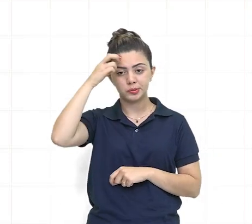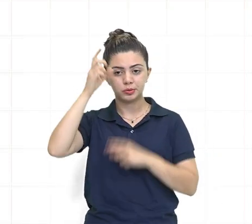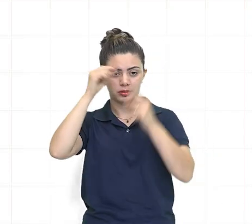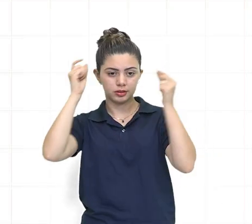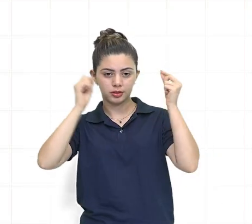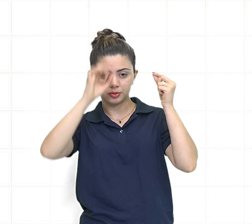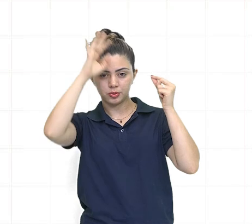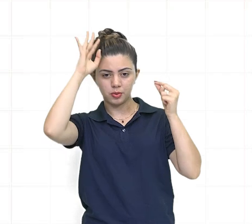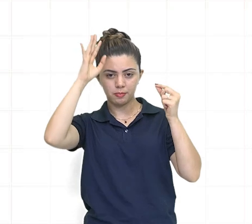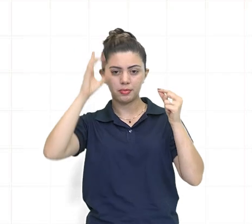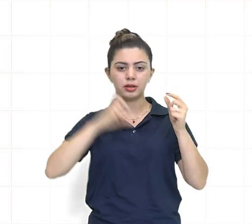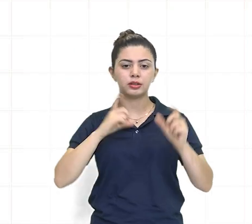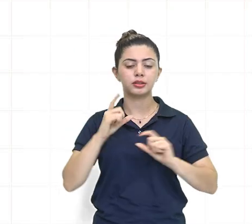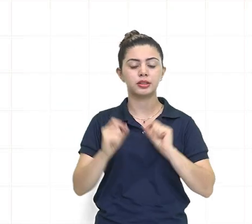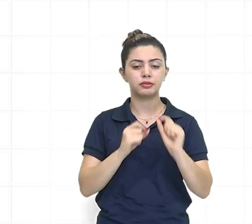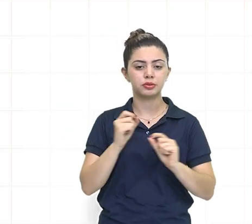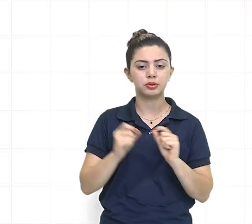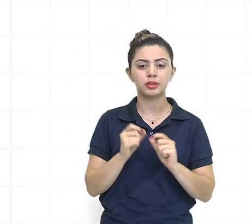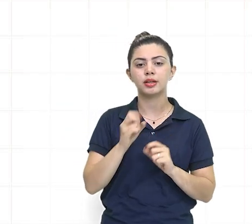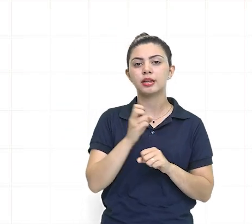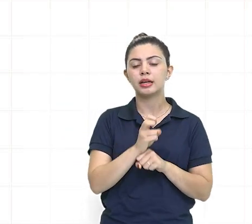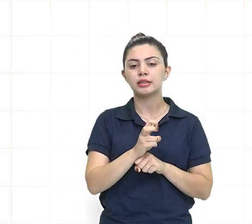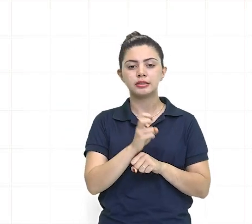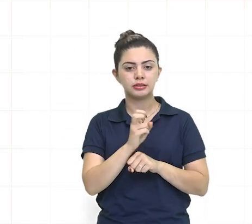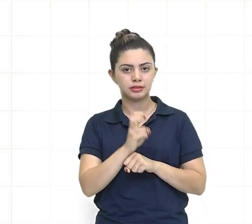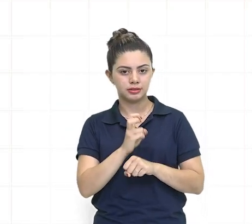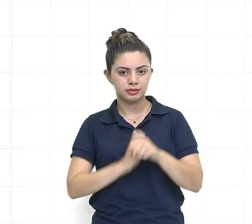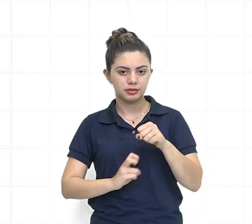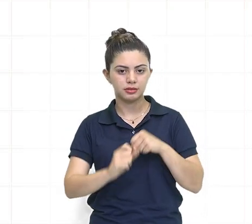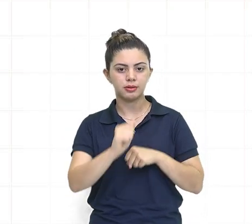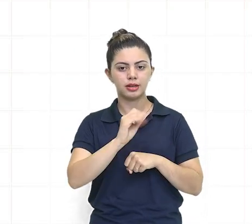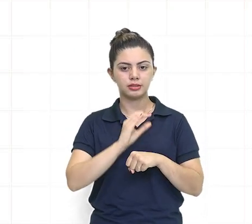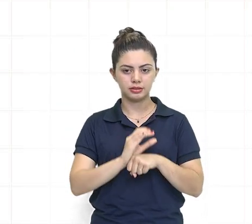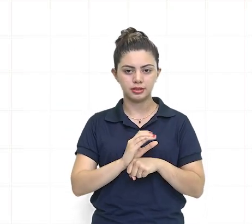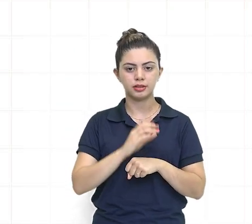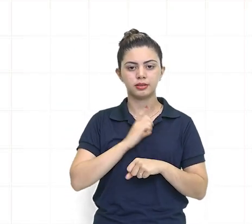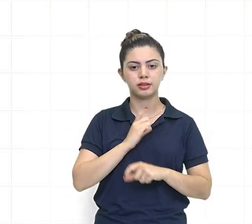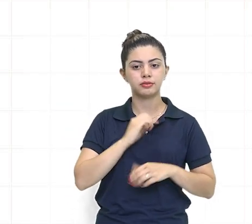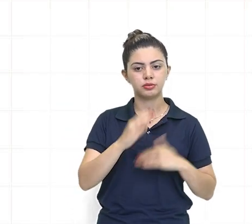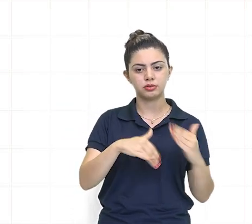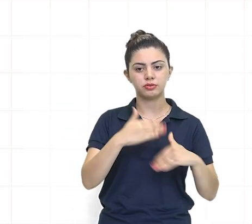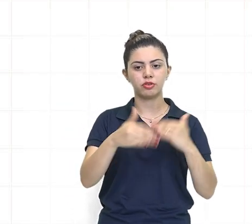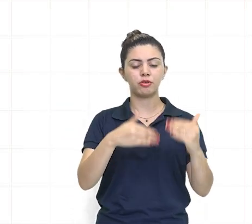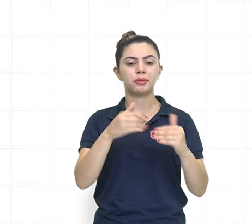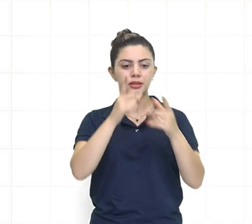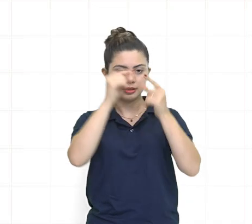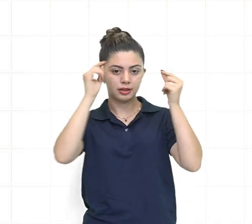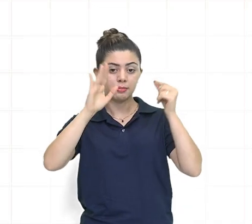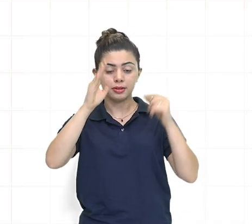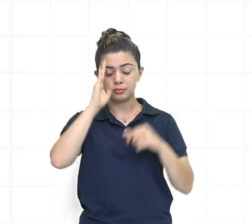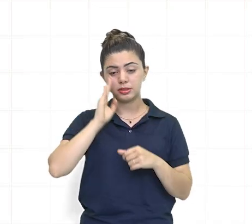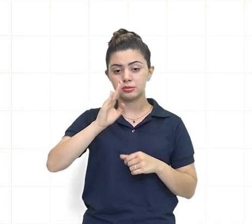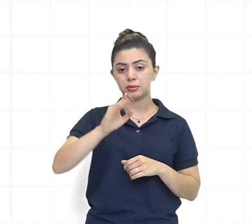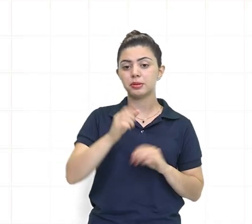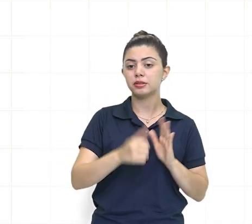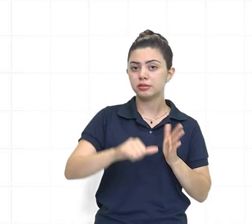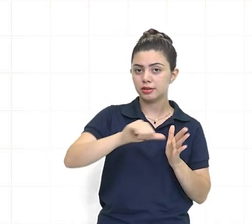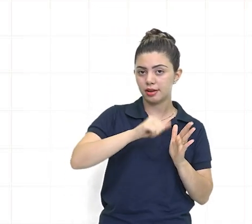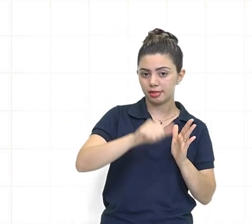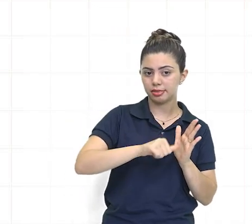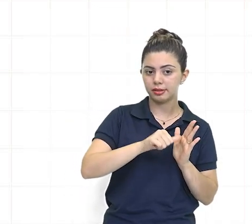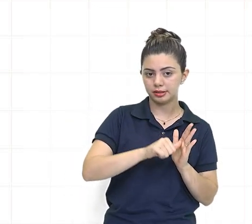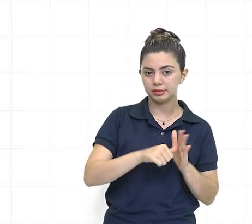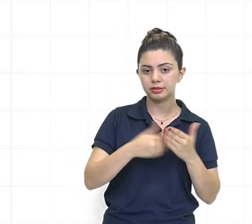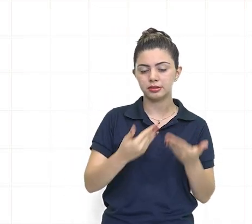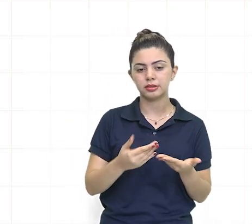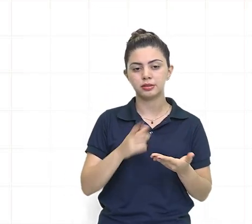passou por um grande desenvolvimento na Grécia, principalmente na cidade-estado de Atenas. Foi uma